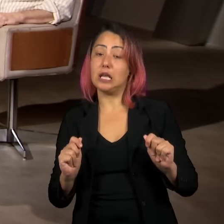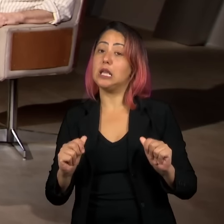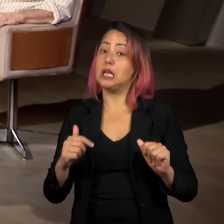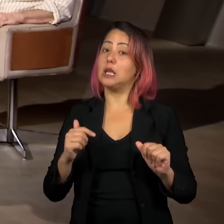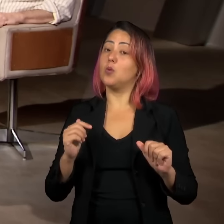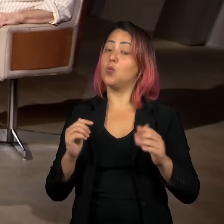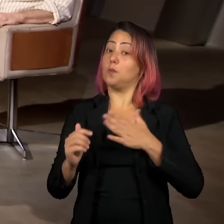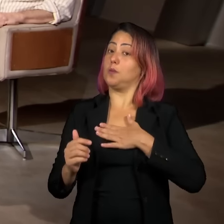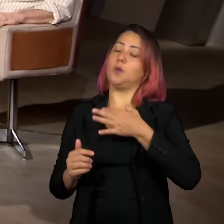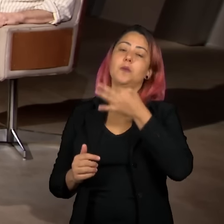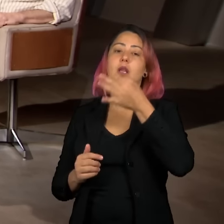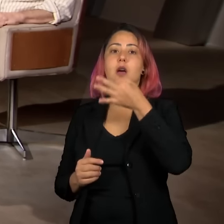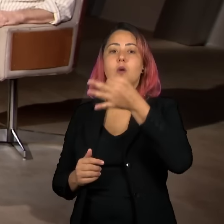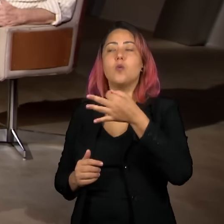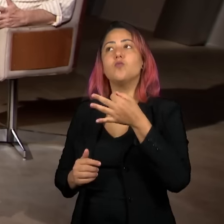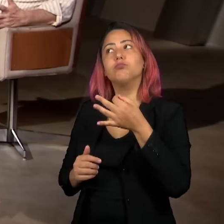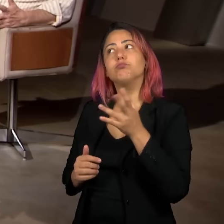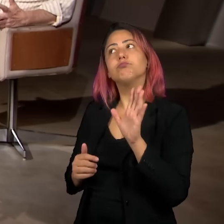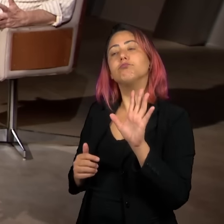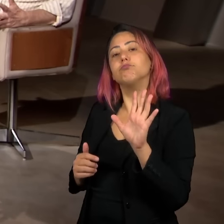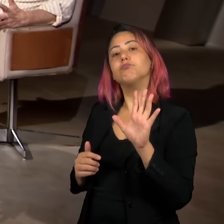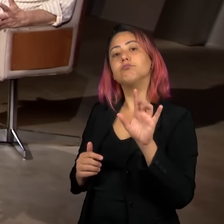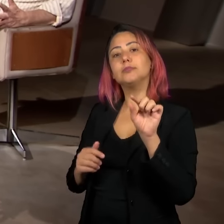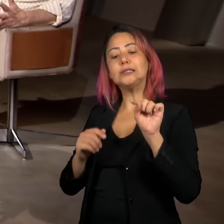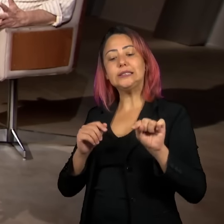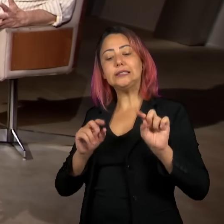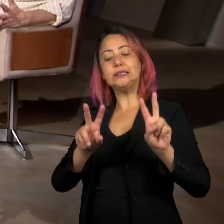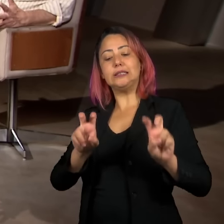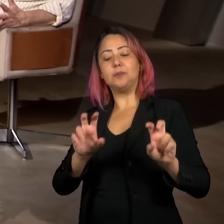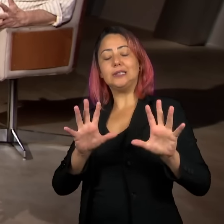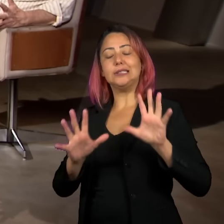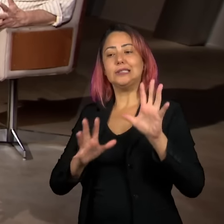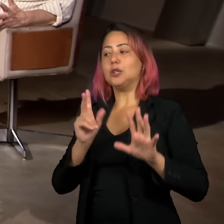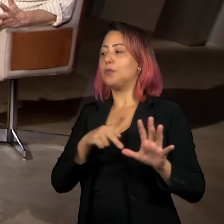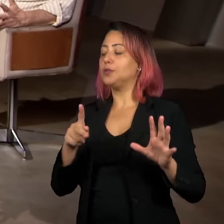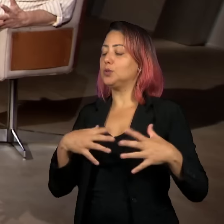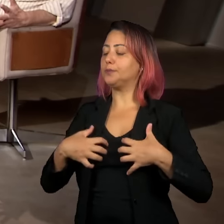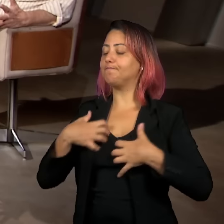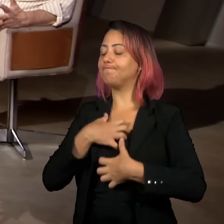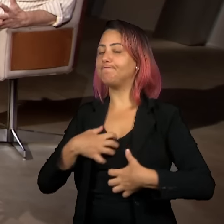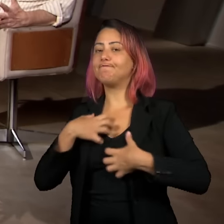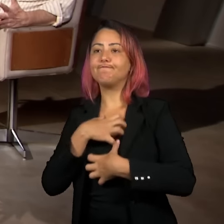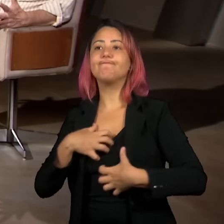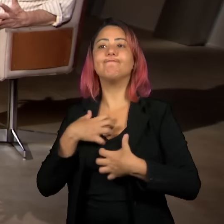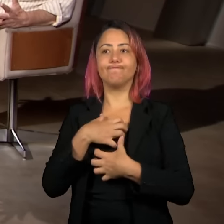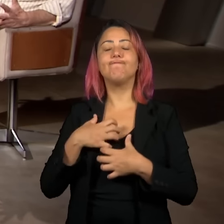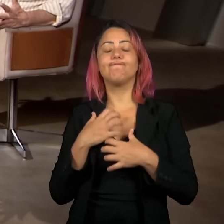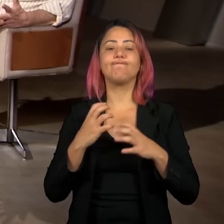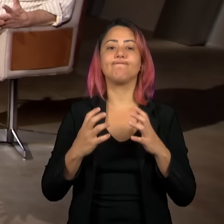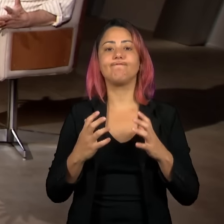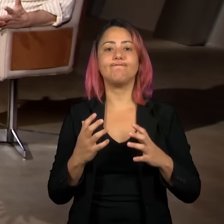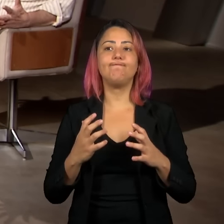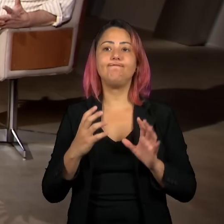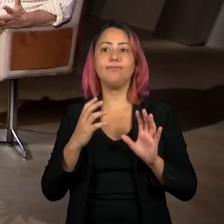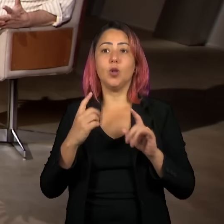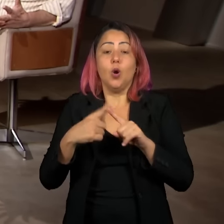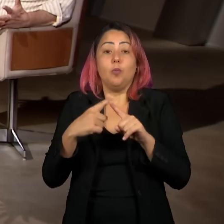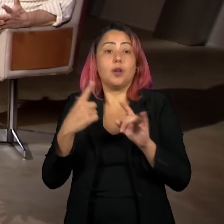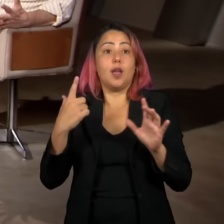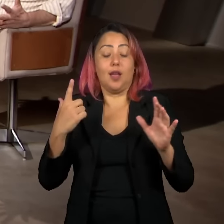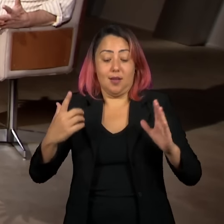aí realmente mexeu com os professores né eles na verdade do dia paraa noite